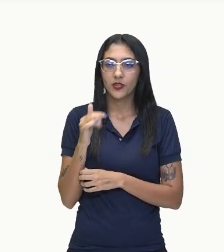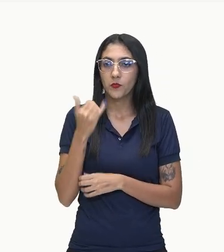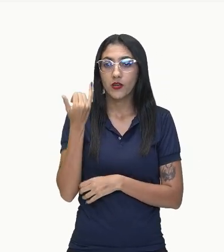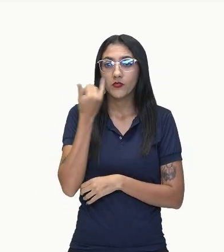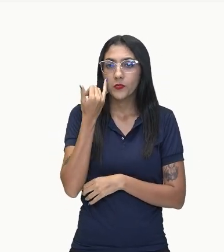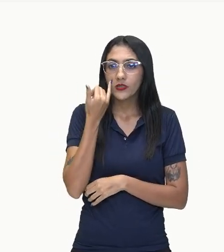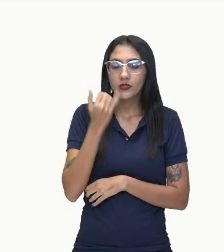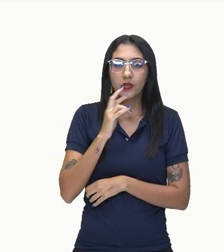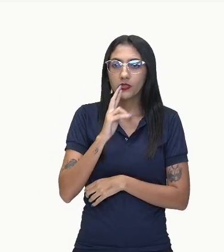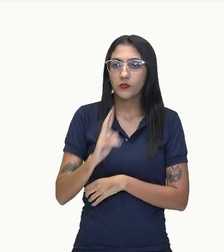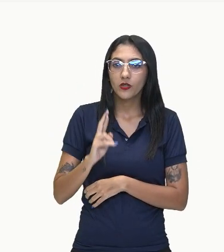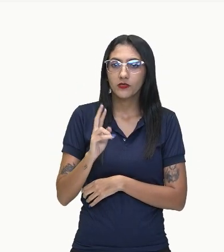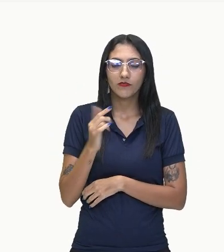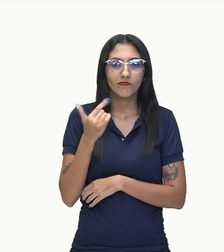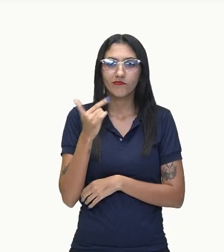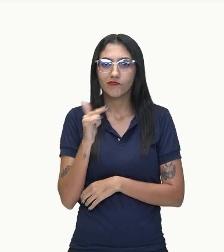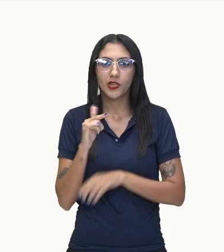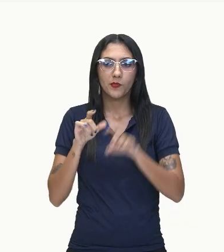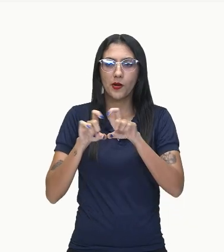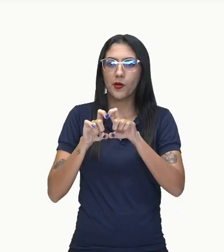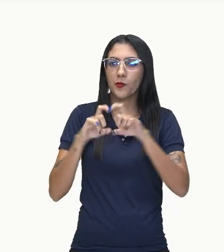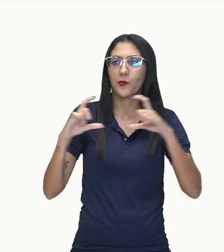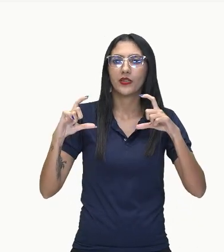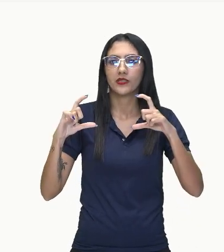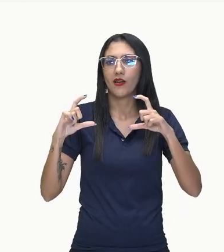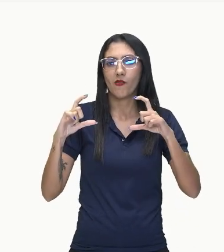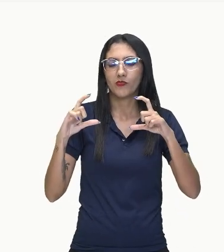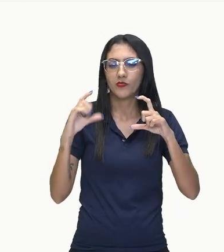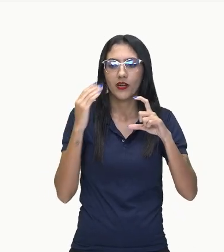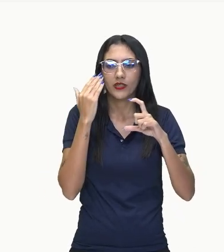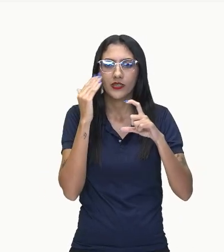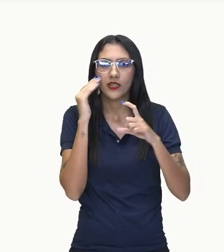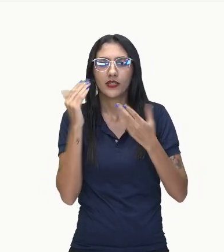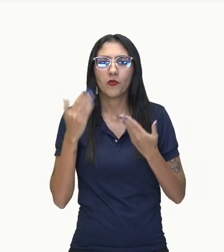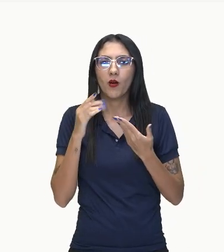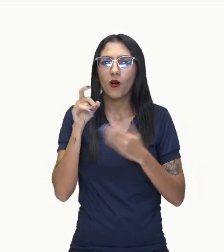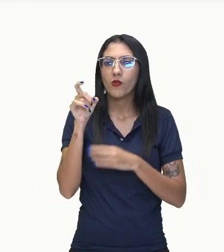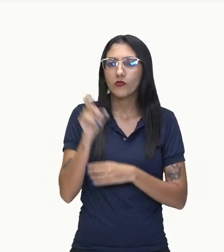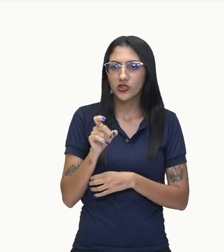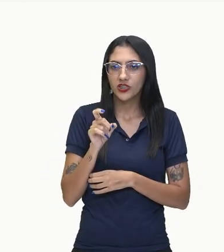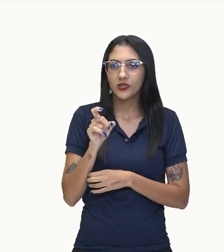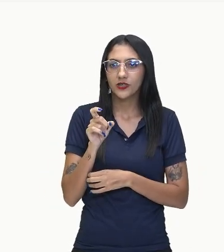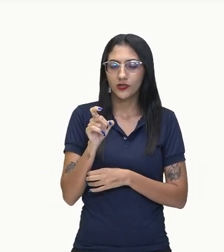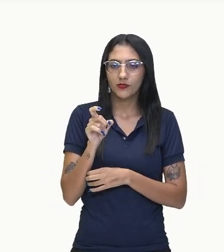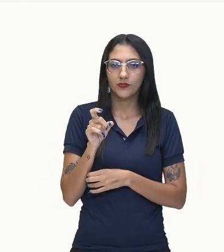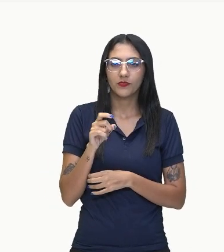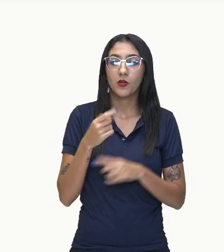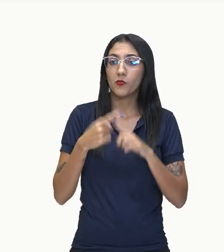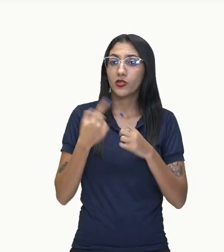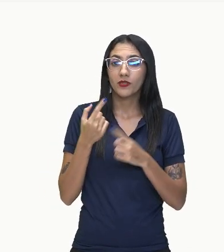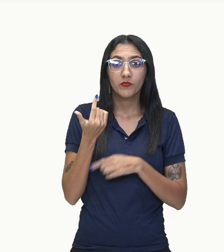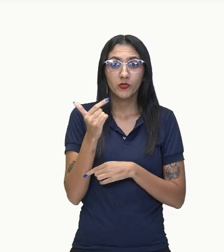gente não tem uma fórmula para dizer qual é o valor do x, porque não é um valor real.